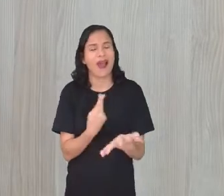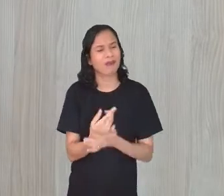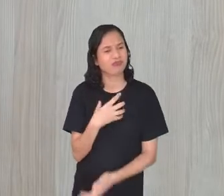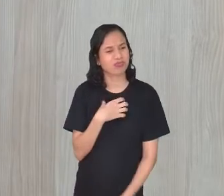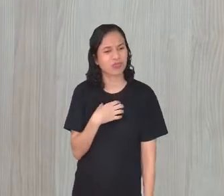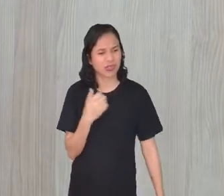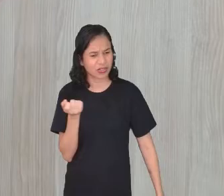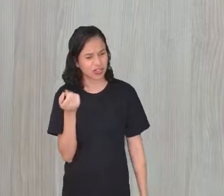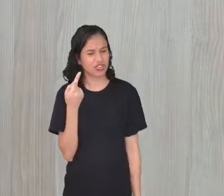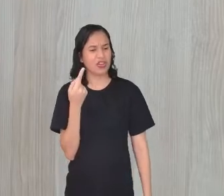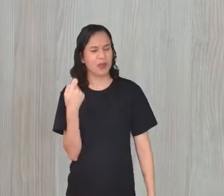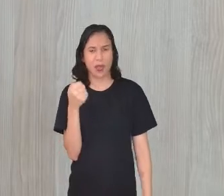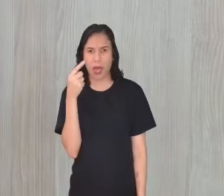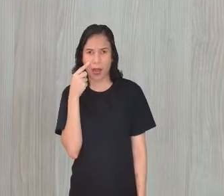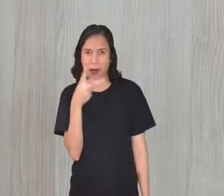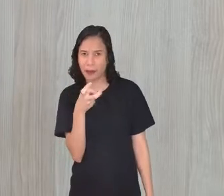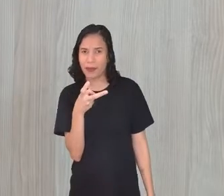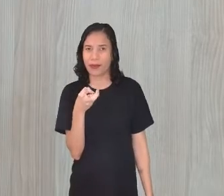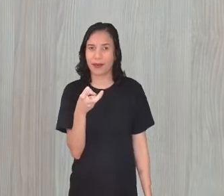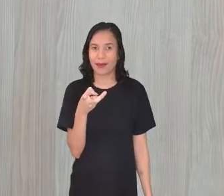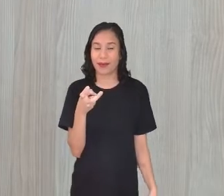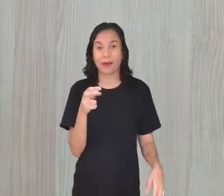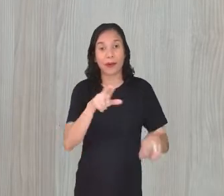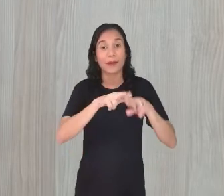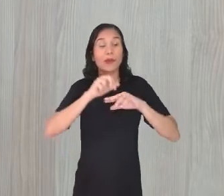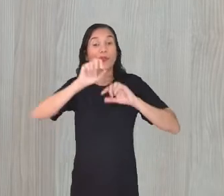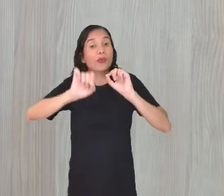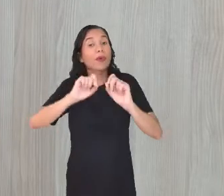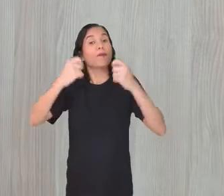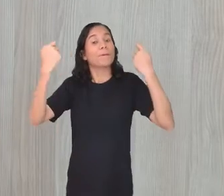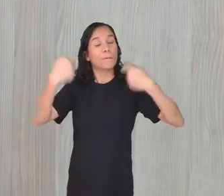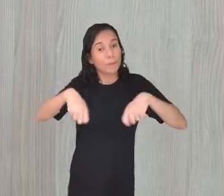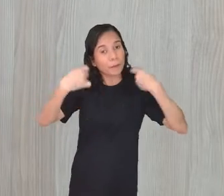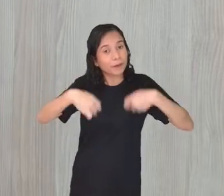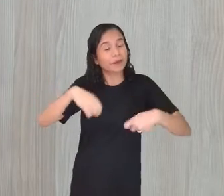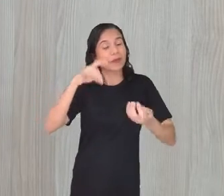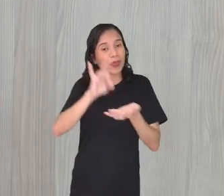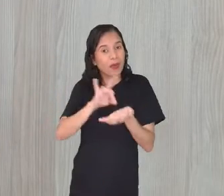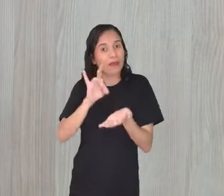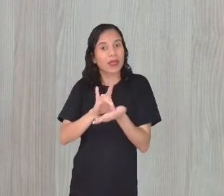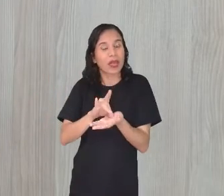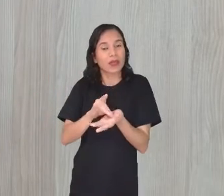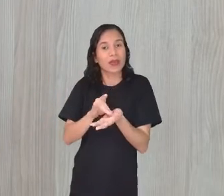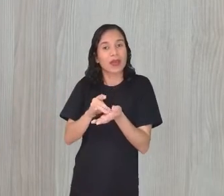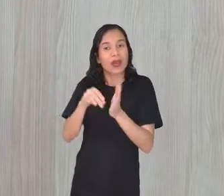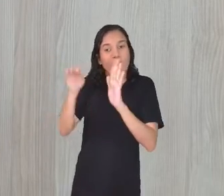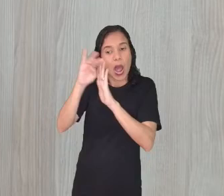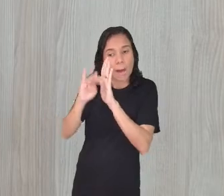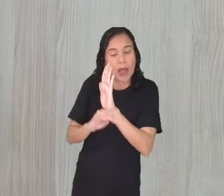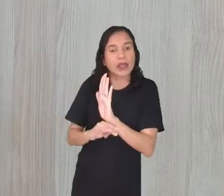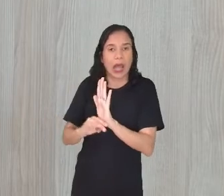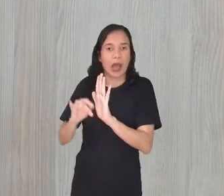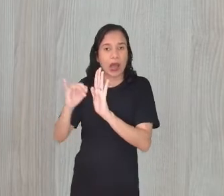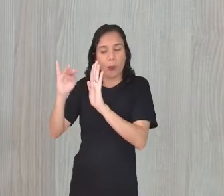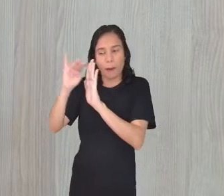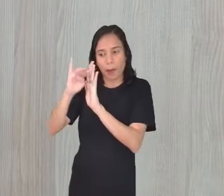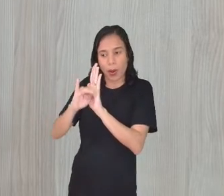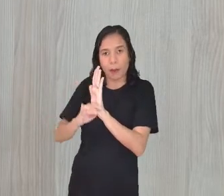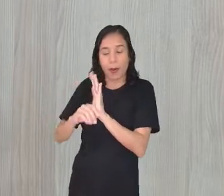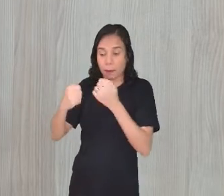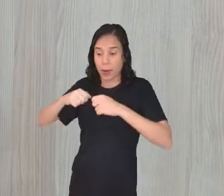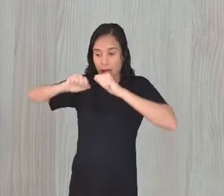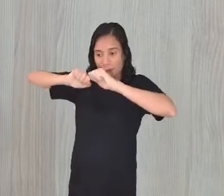estranho, deveria ter checado. Então veja, é necessário que a instrução seja cumprida. Portanto, a linguagem precisa ser